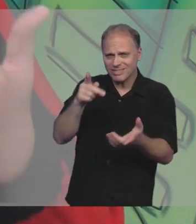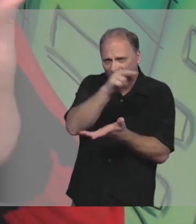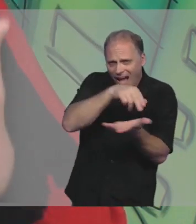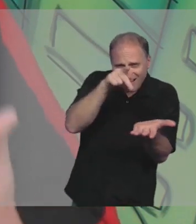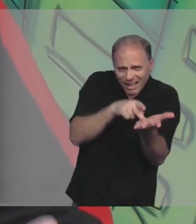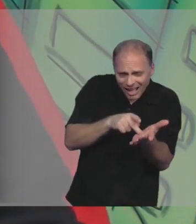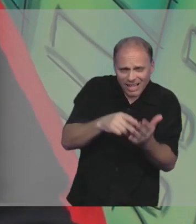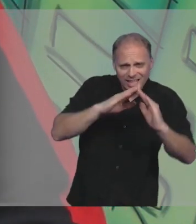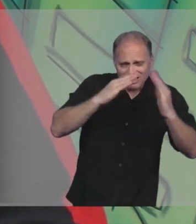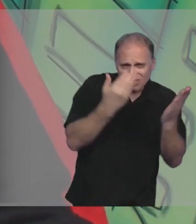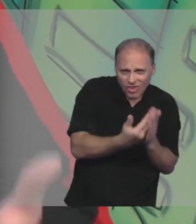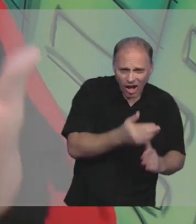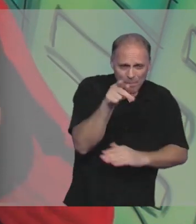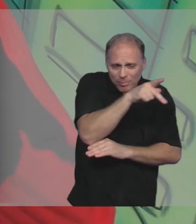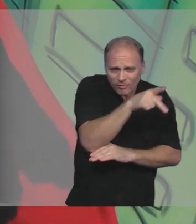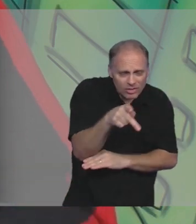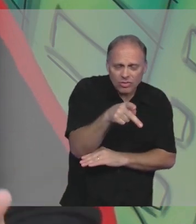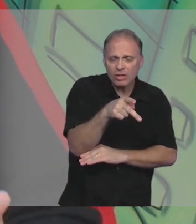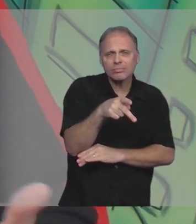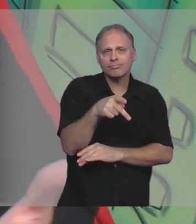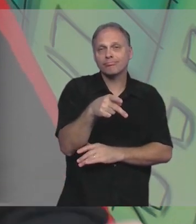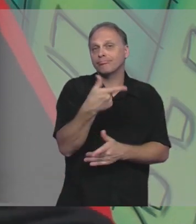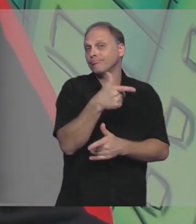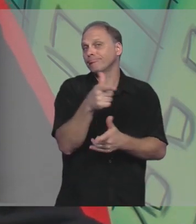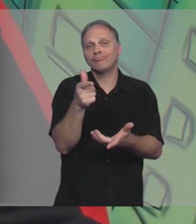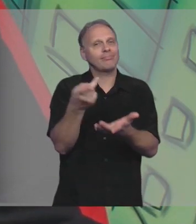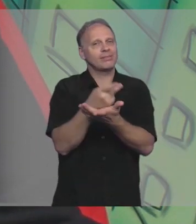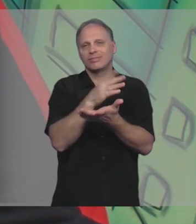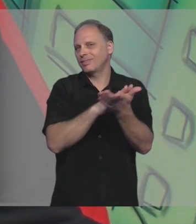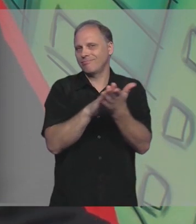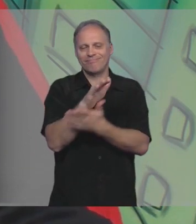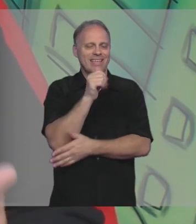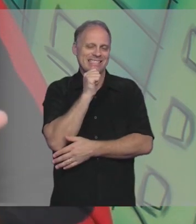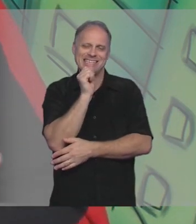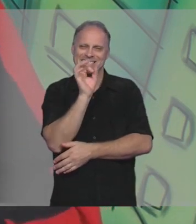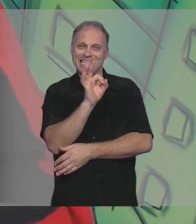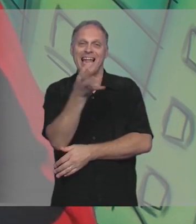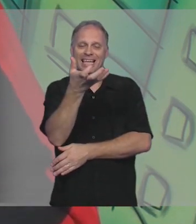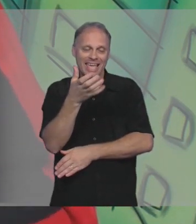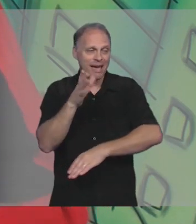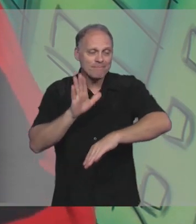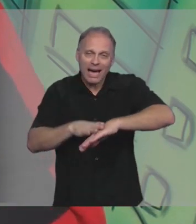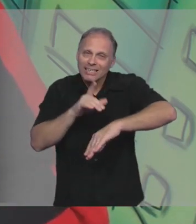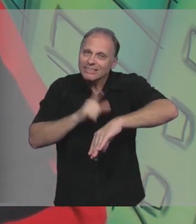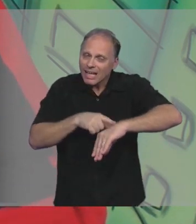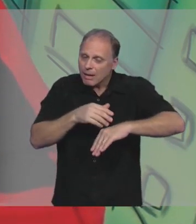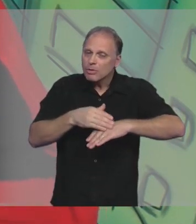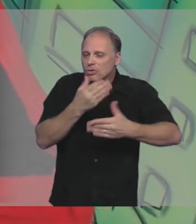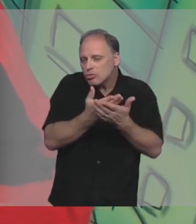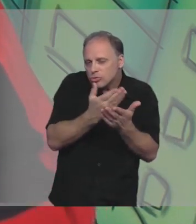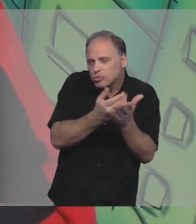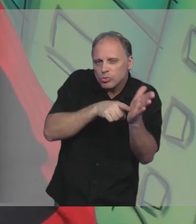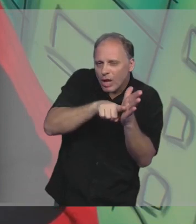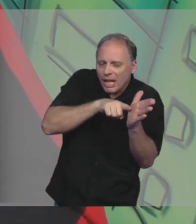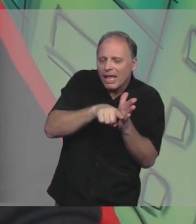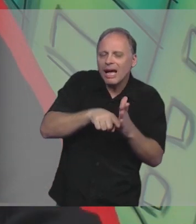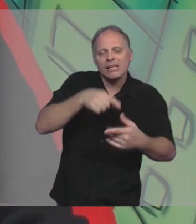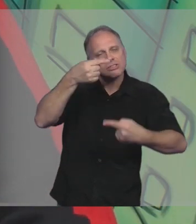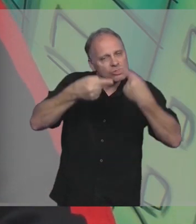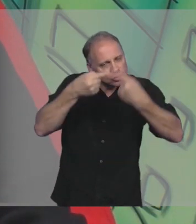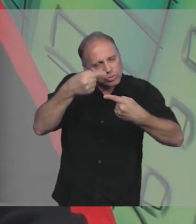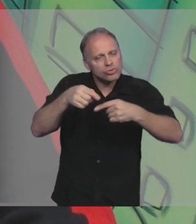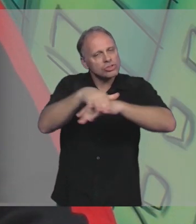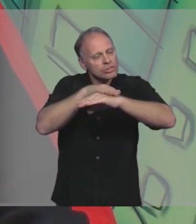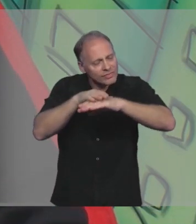real, na vida das escolas, ela não aconteceu ainda. E ela requer mais tempo e mais discussão